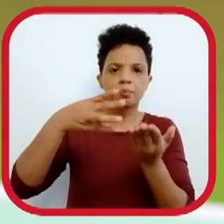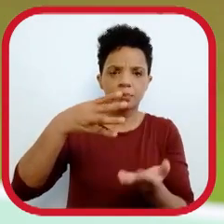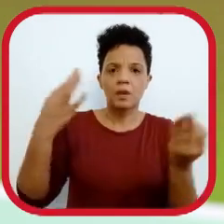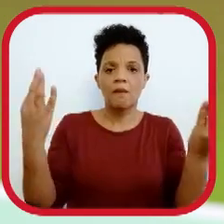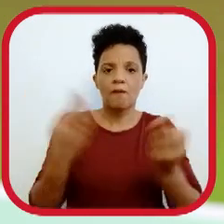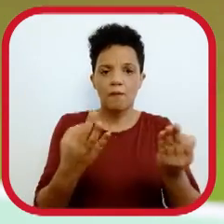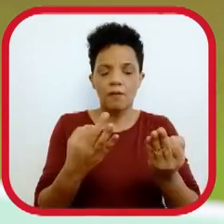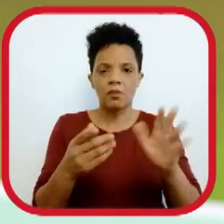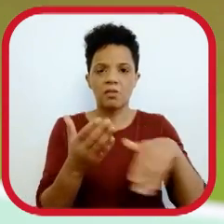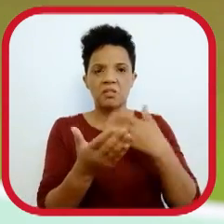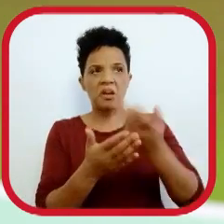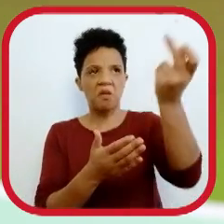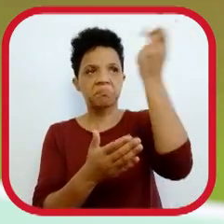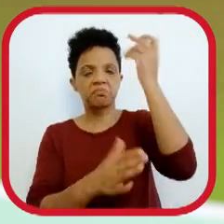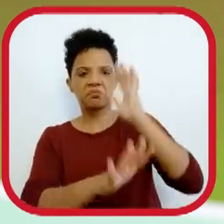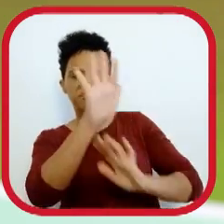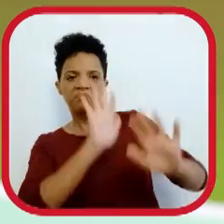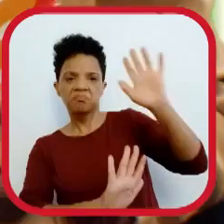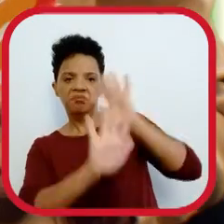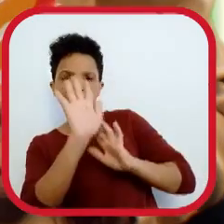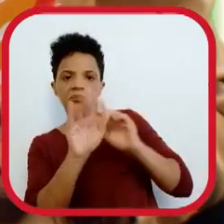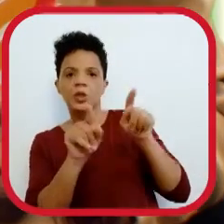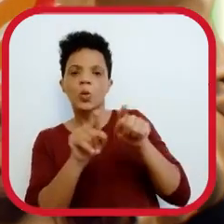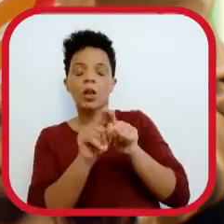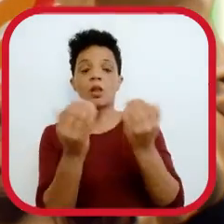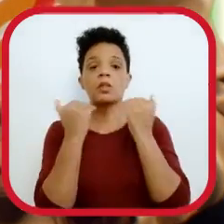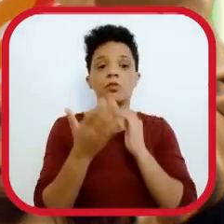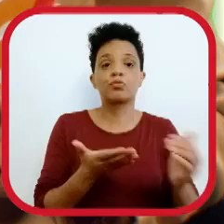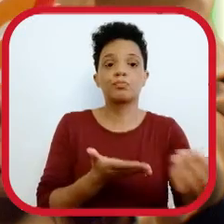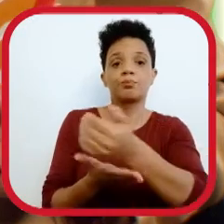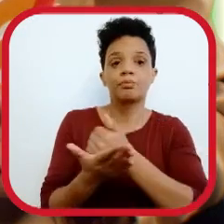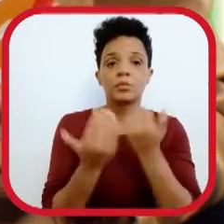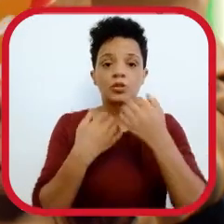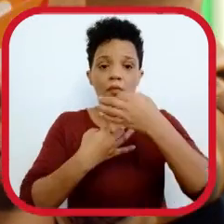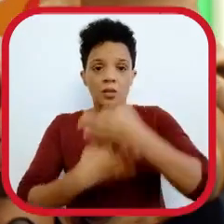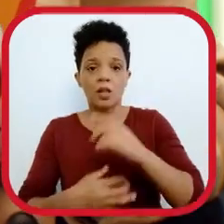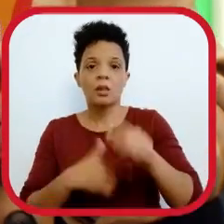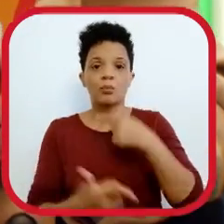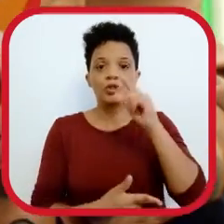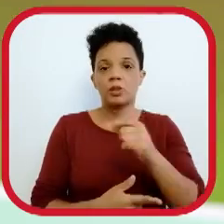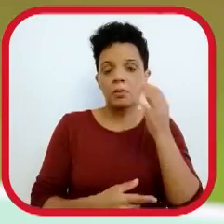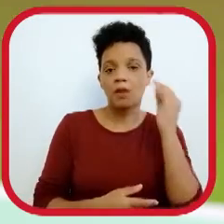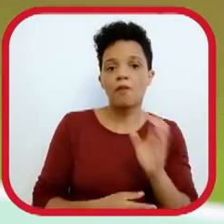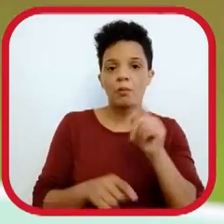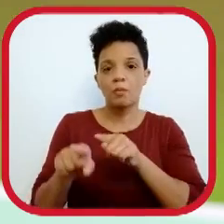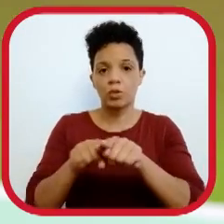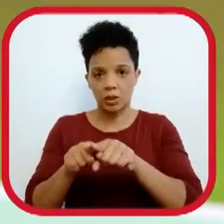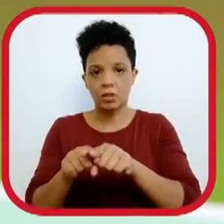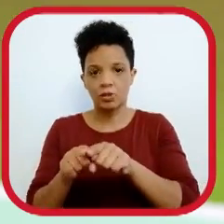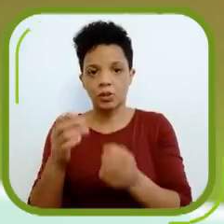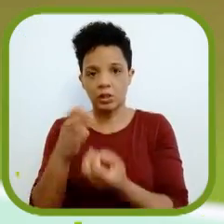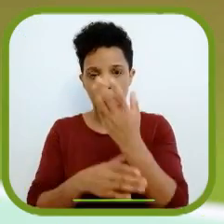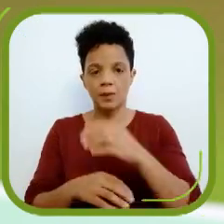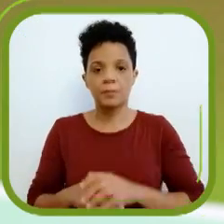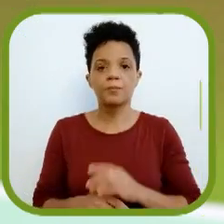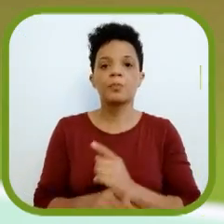categorias, que são efetivamente categorias estigmatizantes, na recolha de dados oficiais e depois também no desenho de